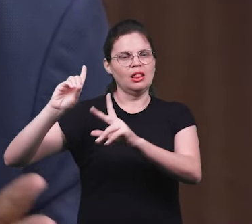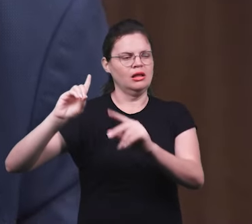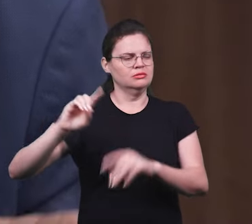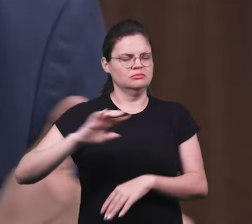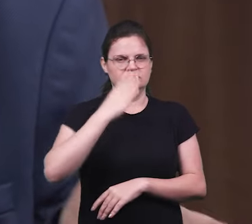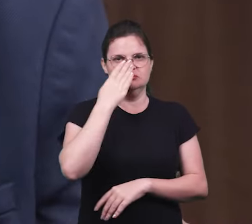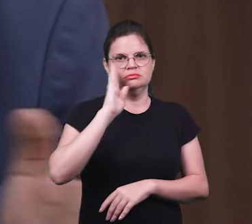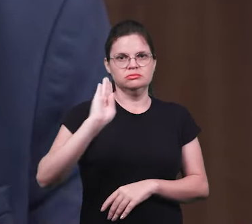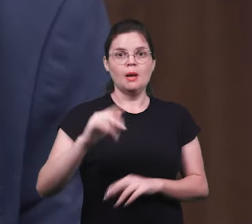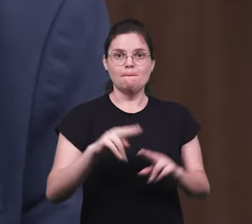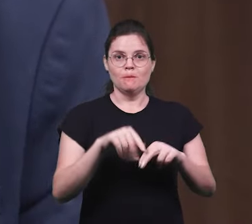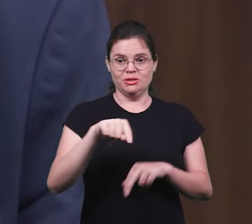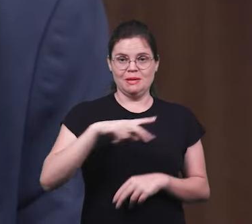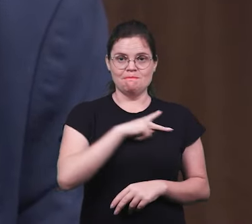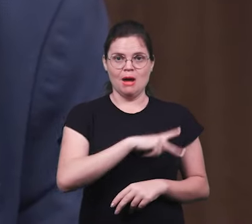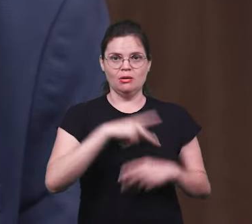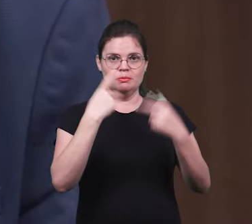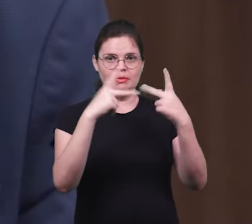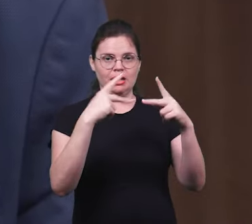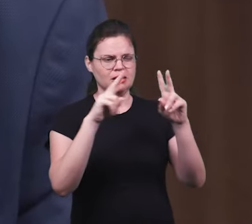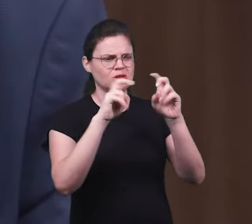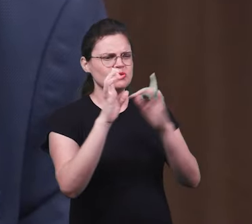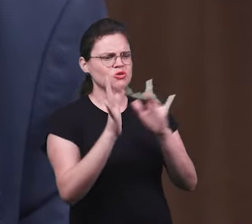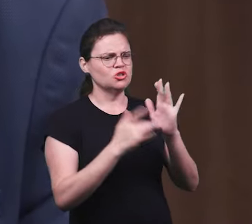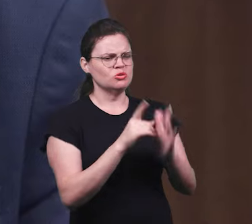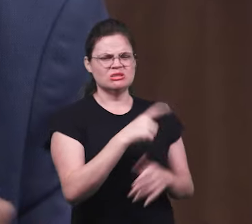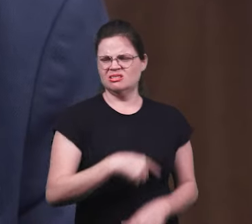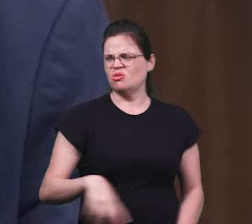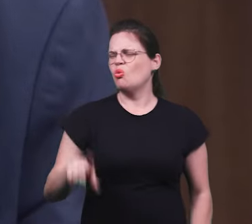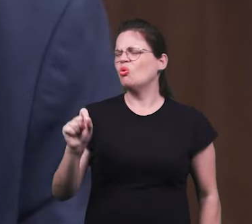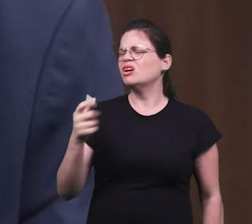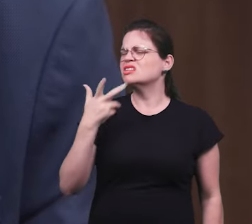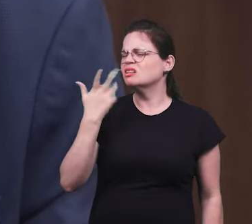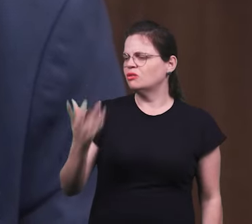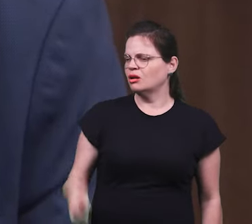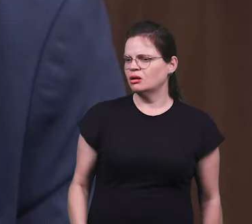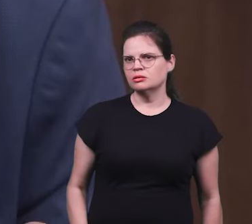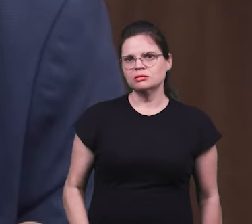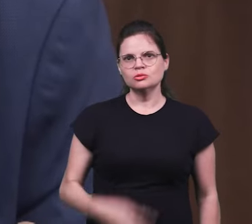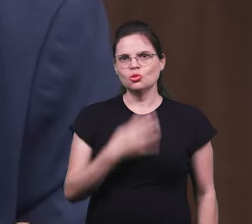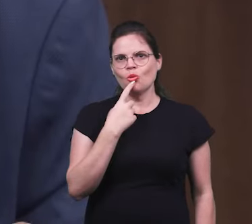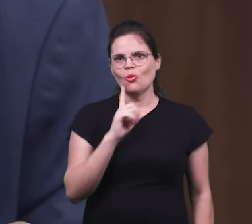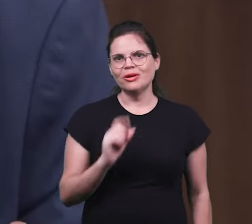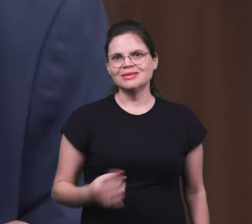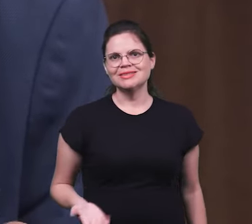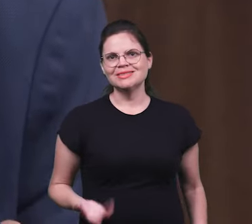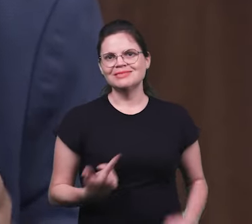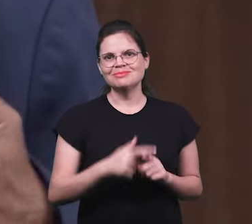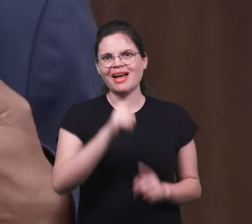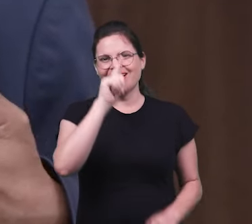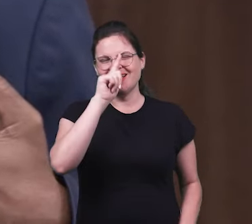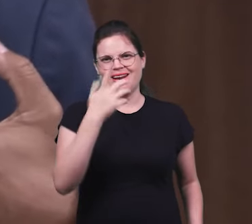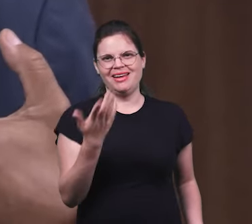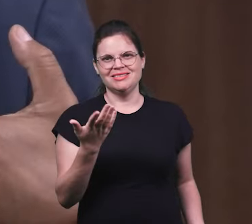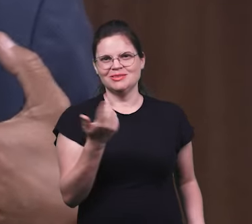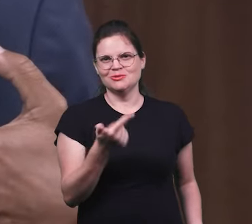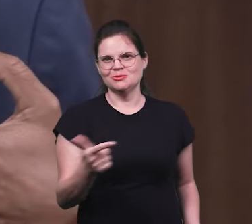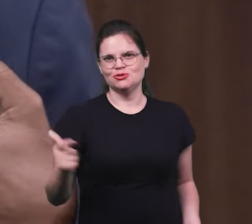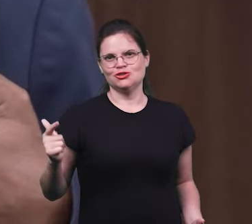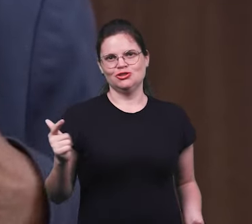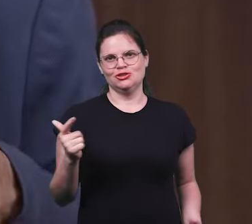que os filósofos aqui, tanto é que eles, quando Paulo trouxe a palavra de Jesus, falaram: o que é isso que está querendo dizer? Ele nem conhecia isso, né? Sim. Que a Grécia